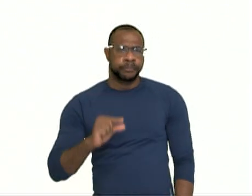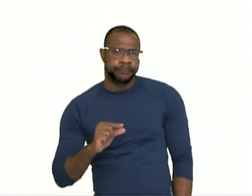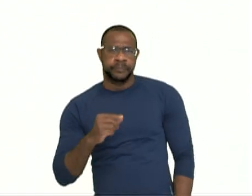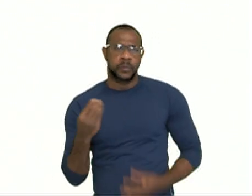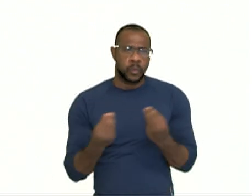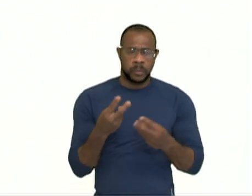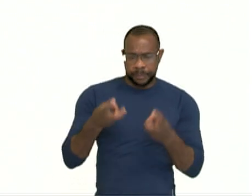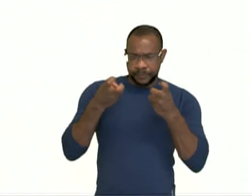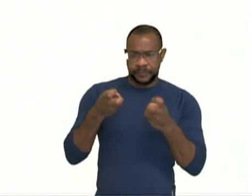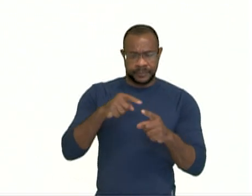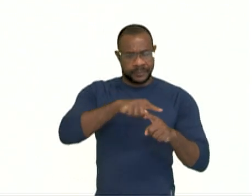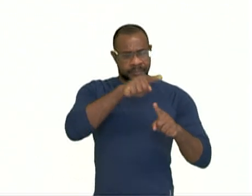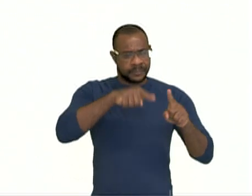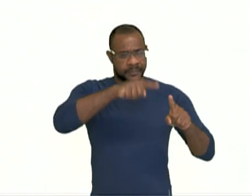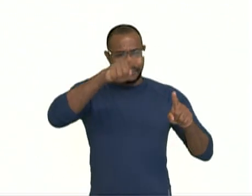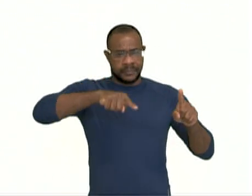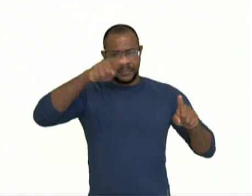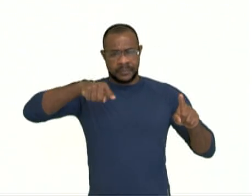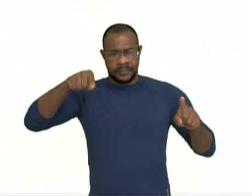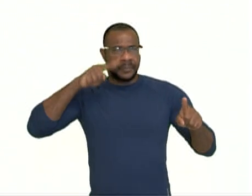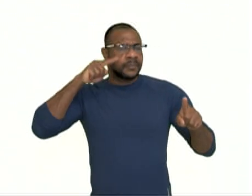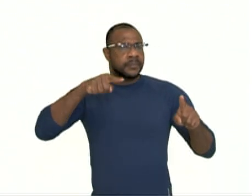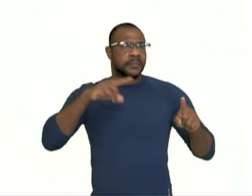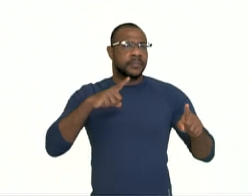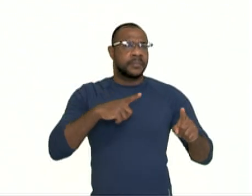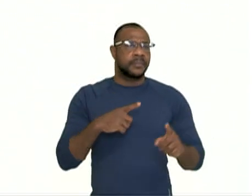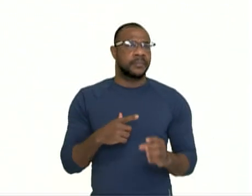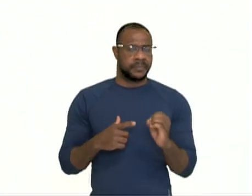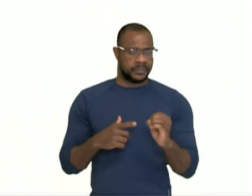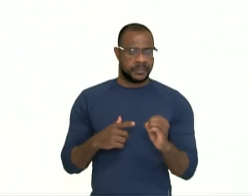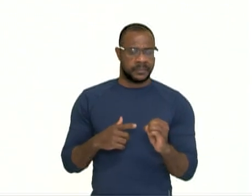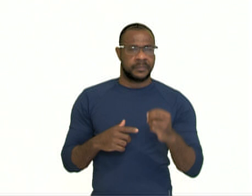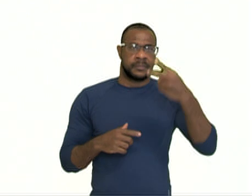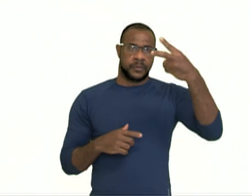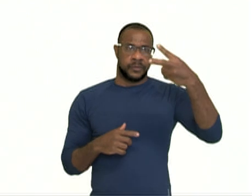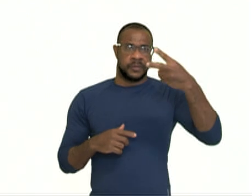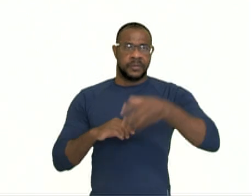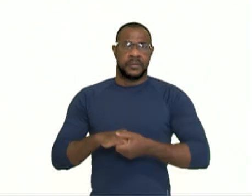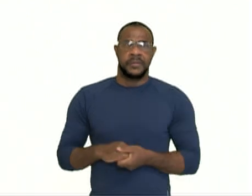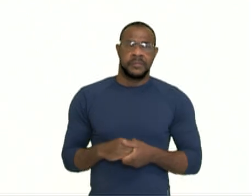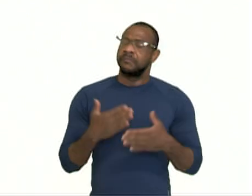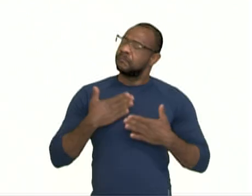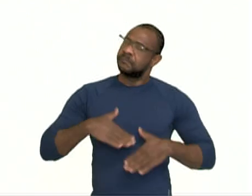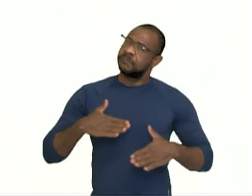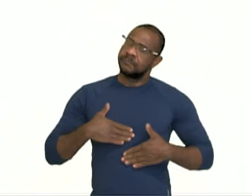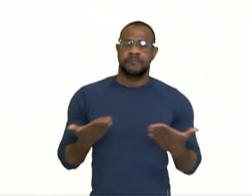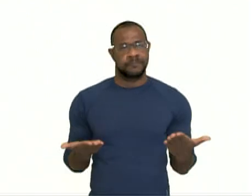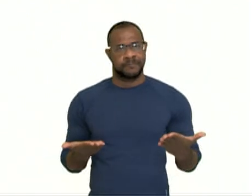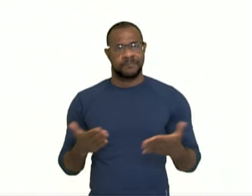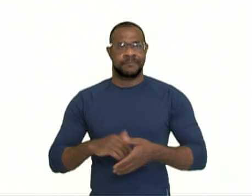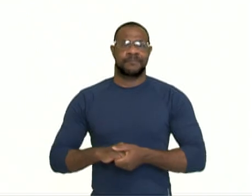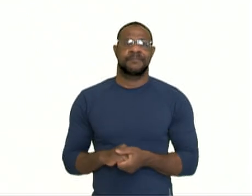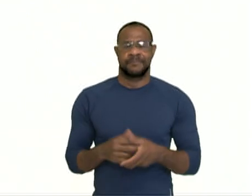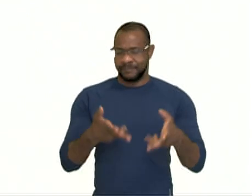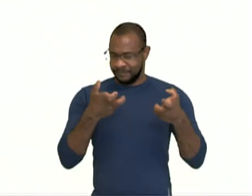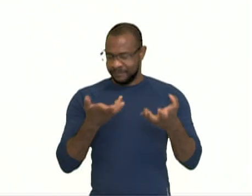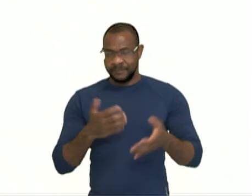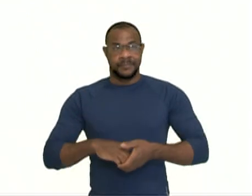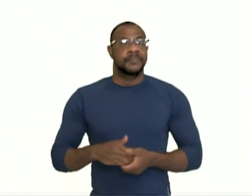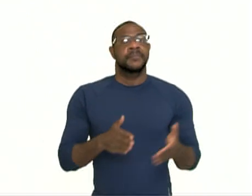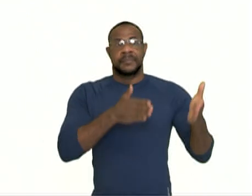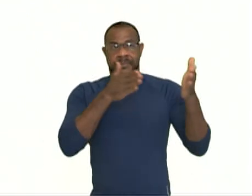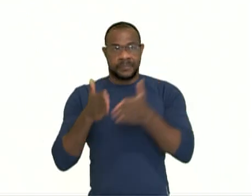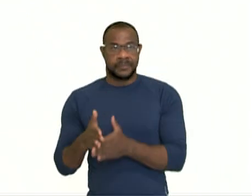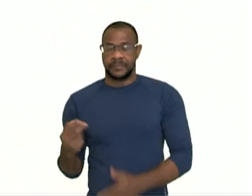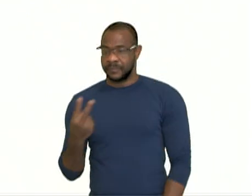meu gráfico, né? No caso aqui eu tenho 0 e 2. Então bem tranquilo da gente fazer essa verificação.